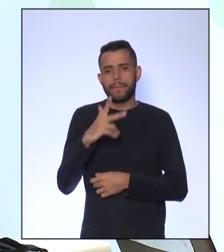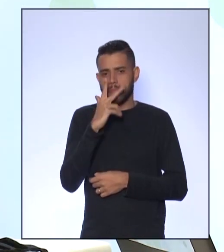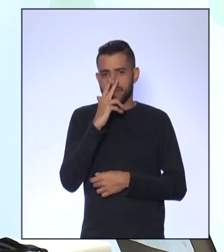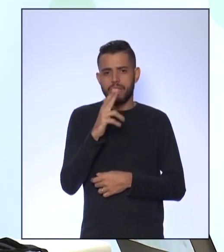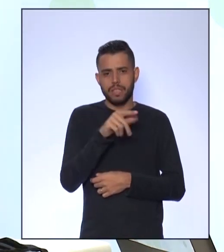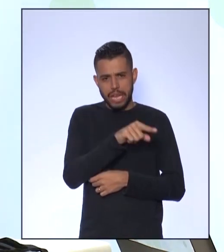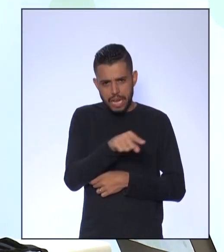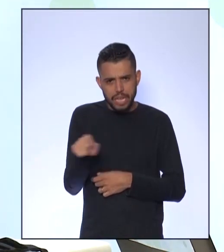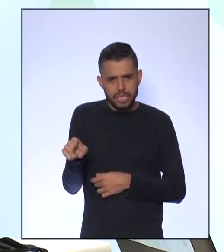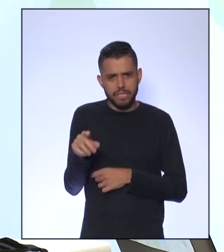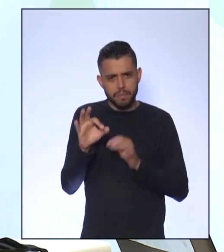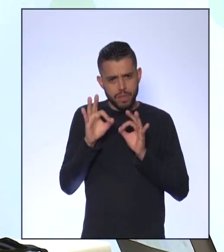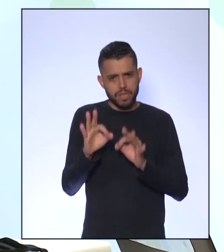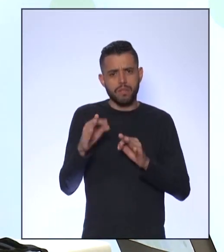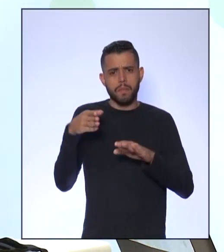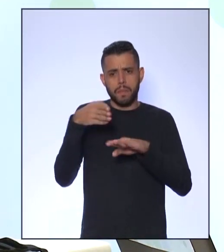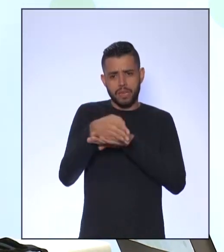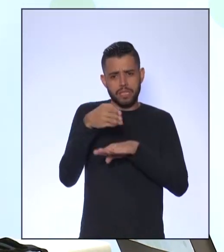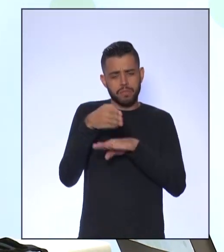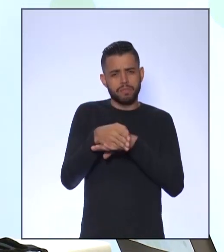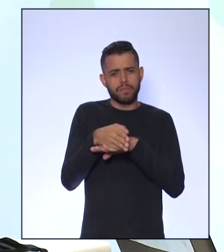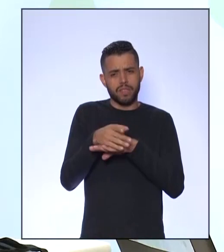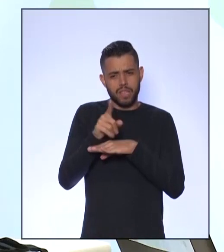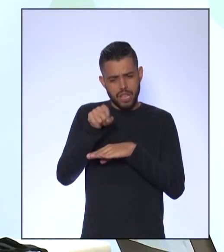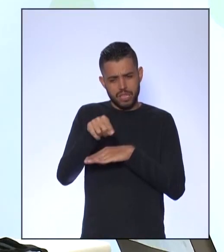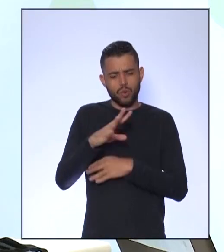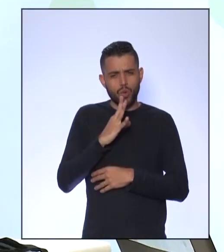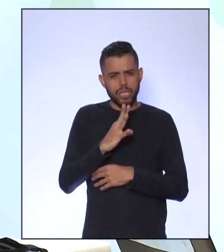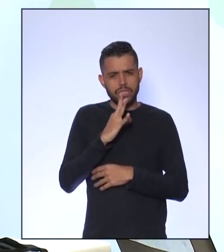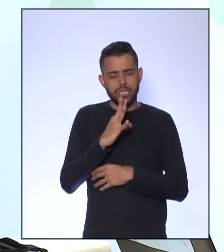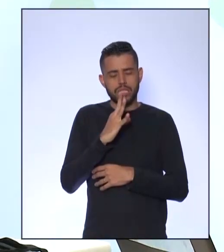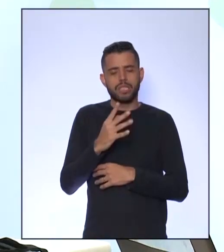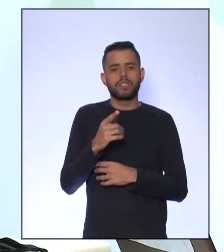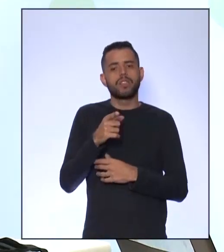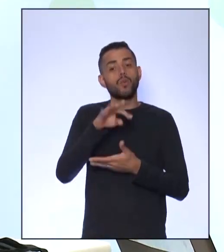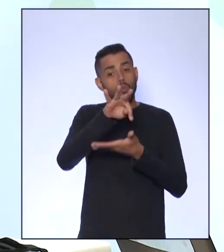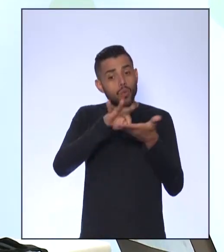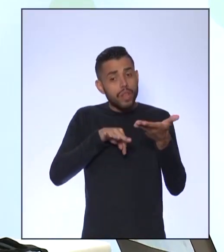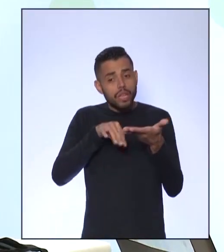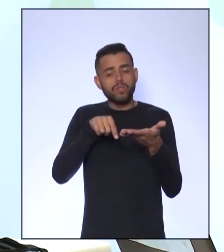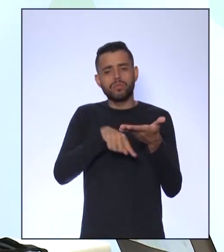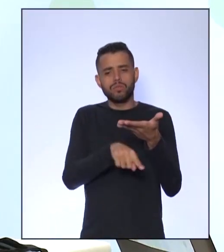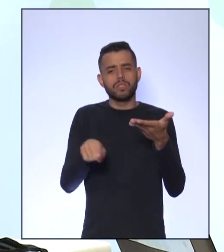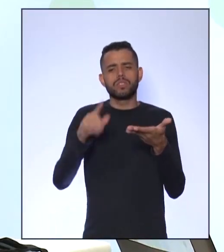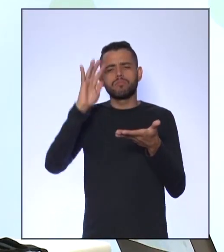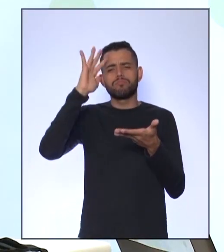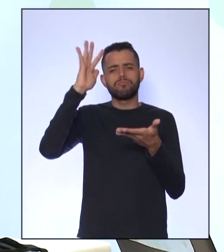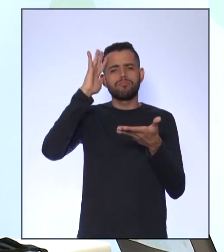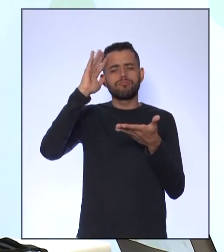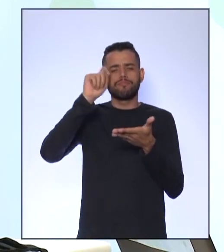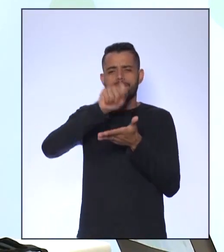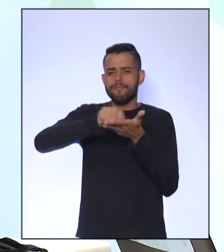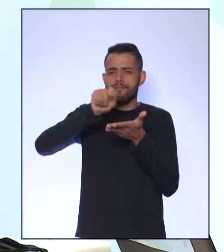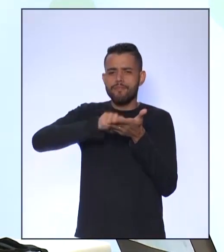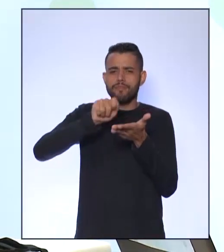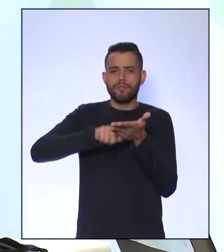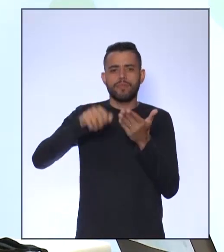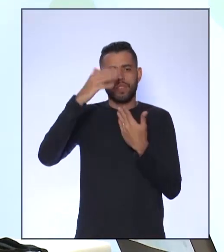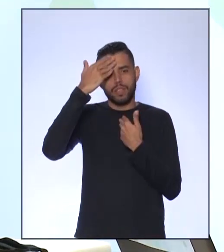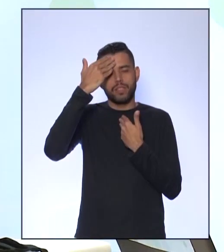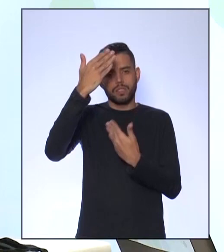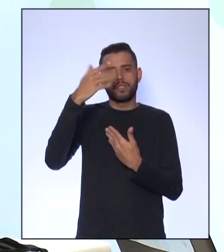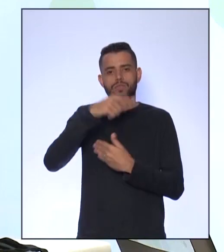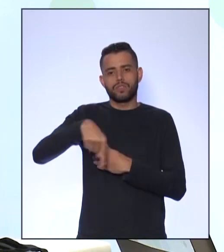estavam realmente e fazia parte do mundo deles? Fica aí o texto para vocês refletirem, para vocês fazerem as anotações. Eu agradeço